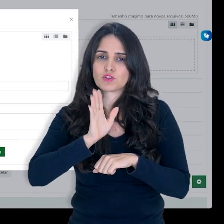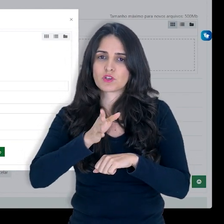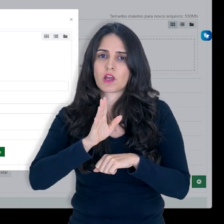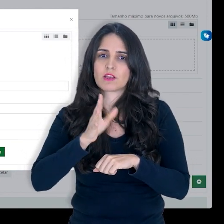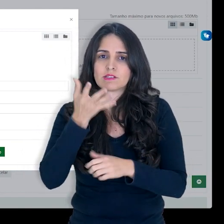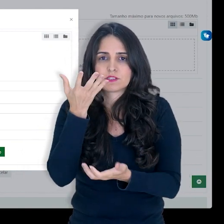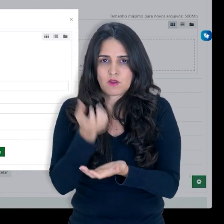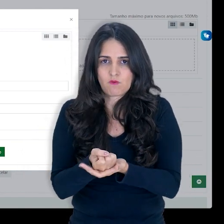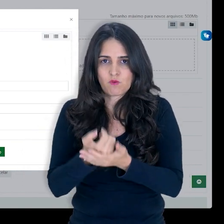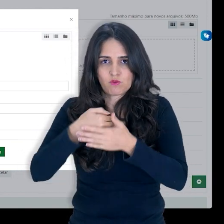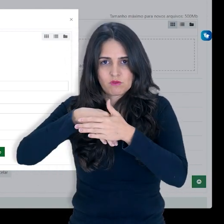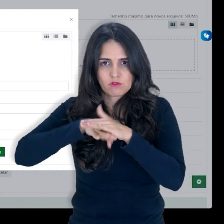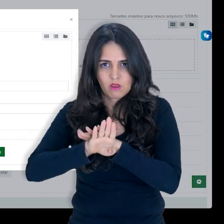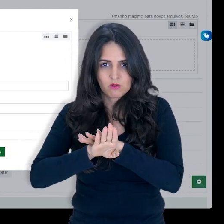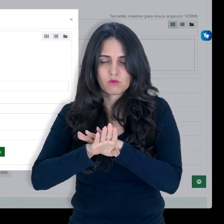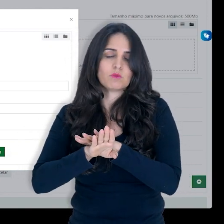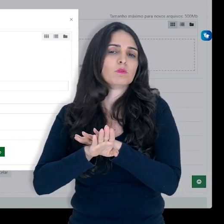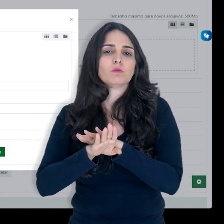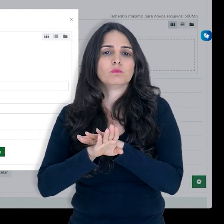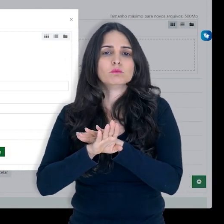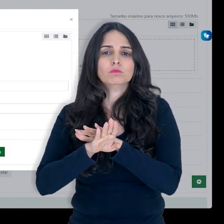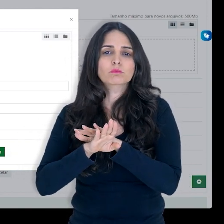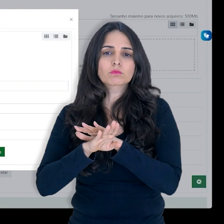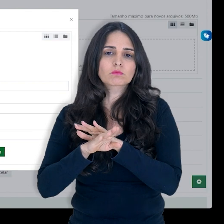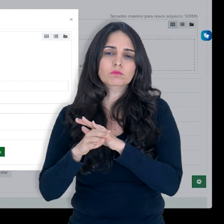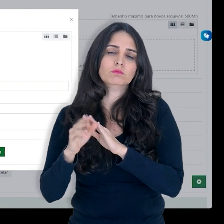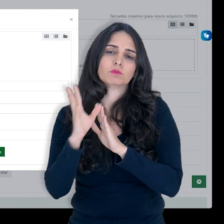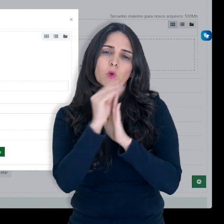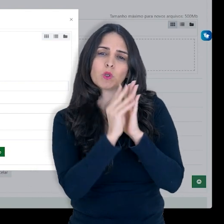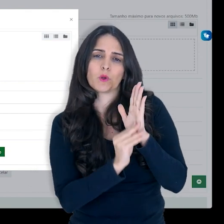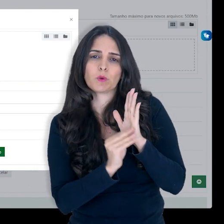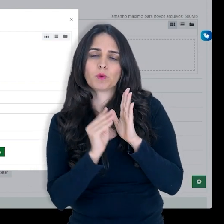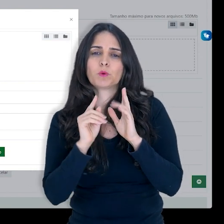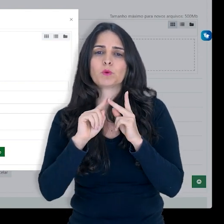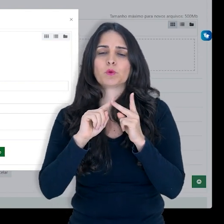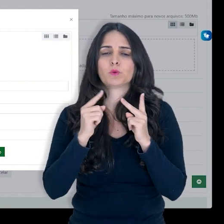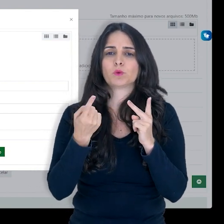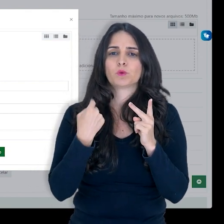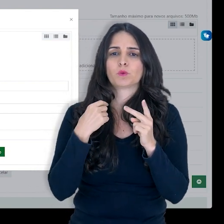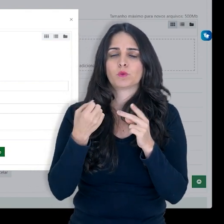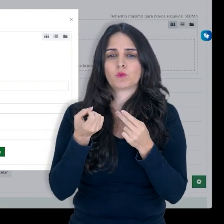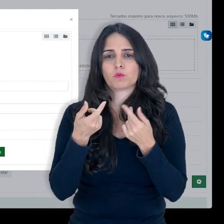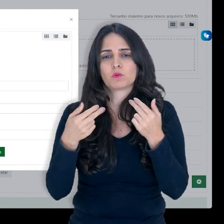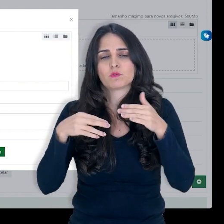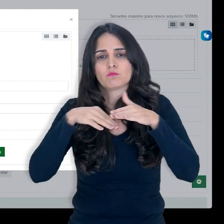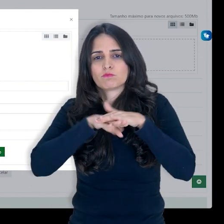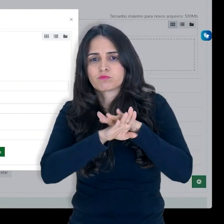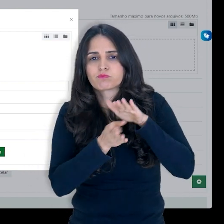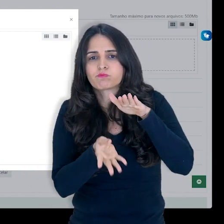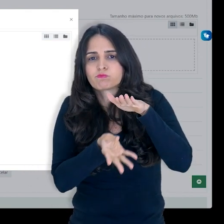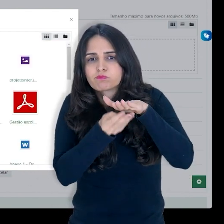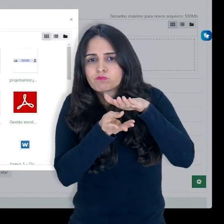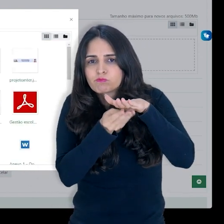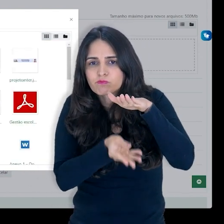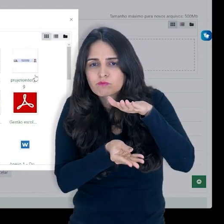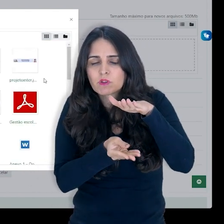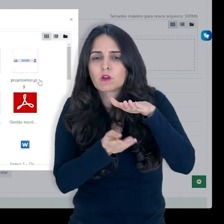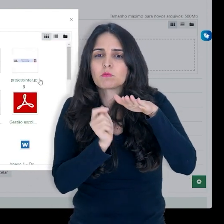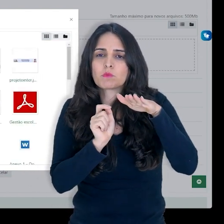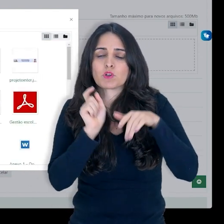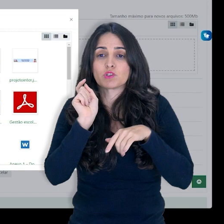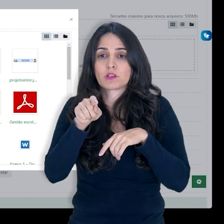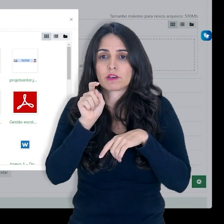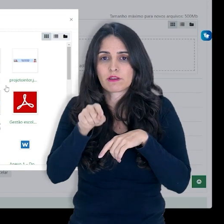mundo alguns arquivos arquivos de banco de conteúdos arquivos do Servidor ou clicar aqui em arquivos